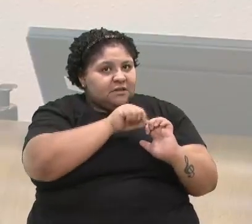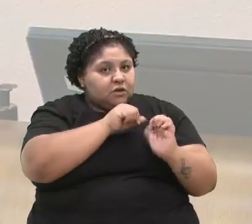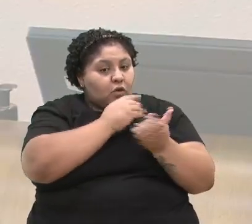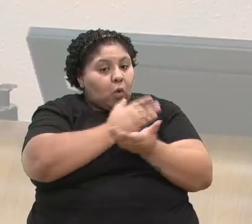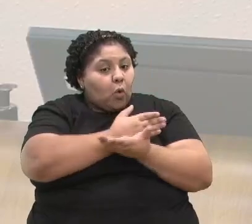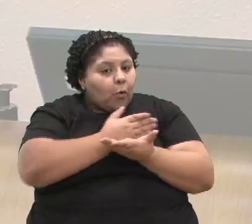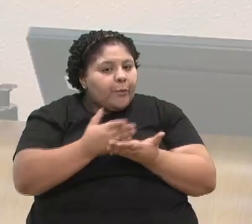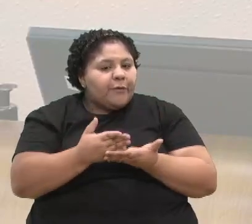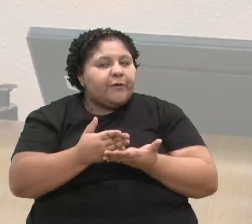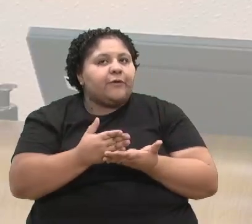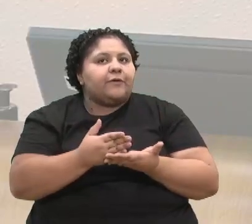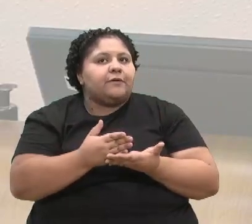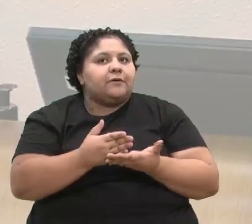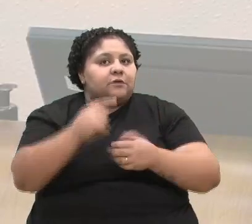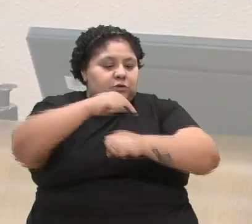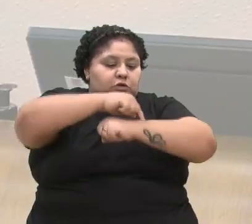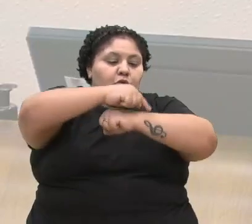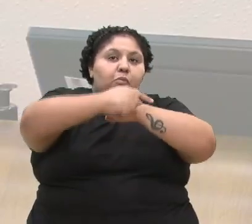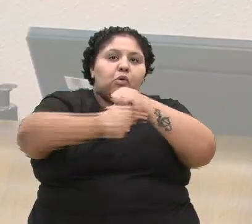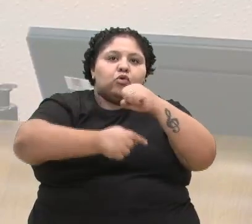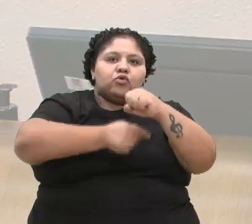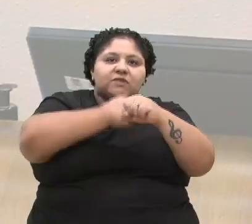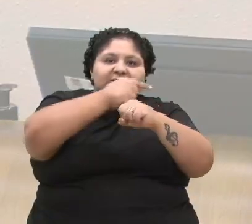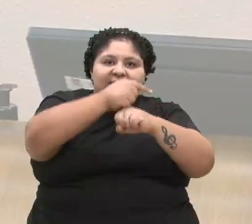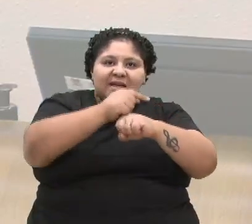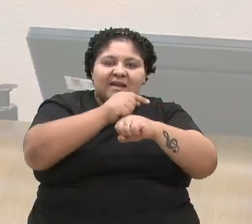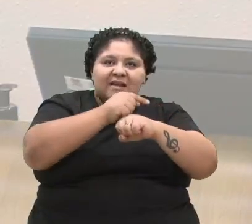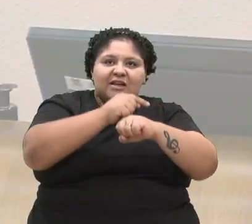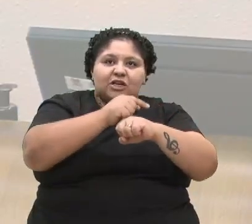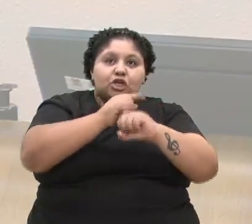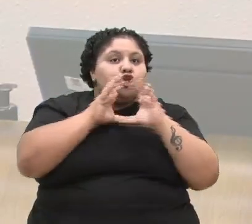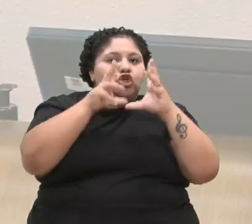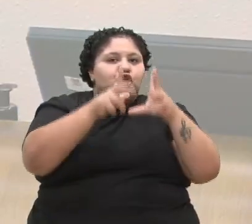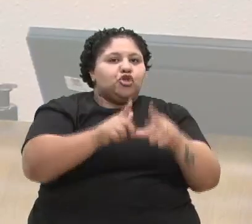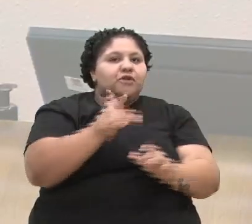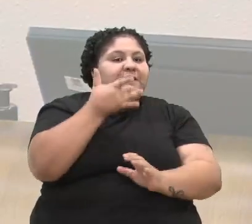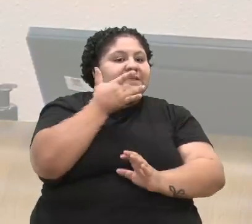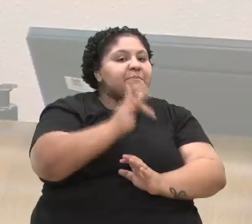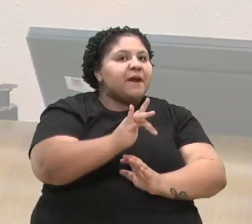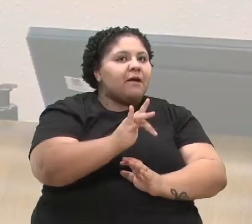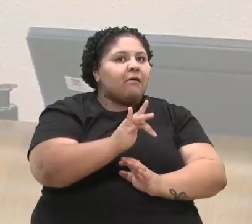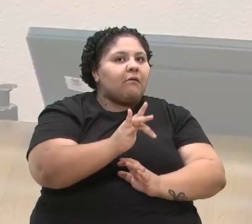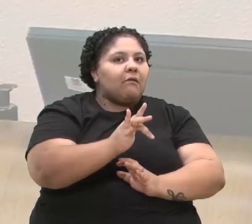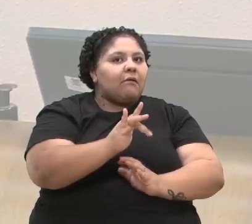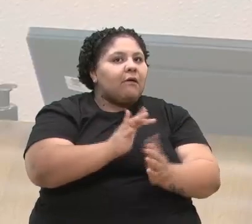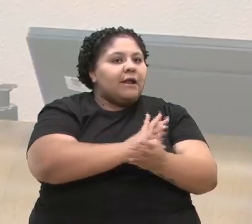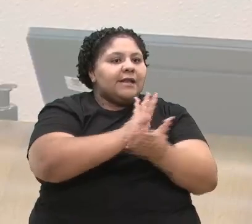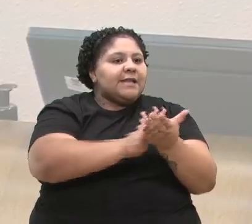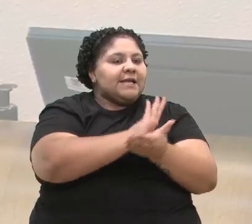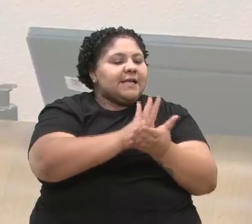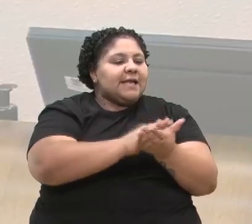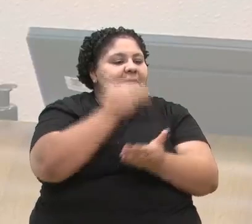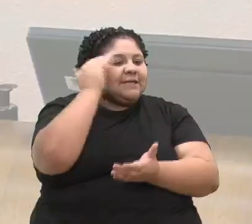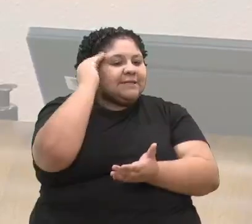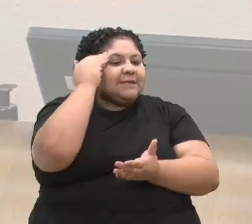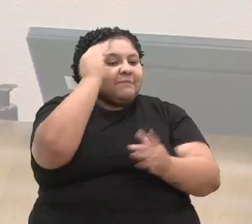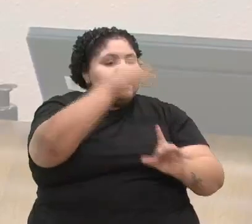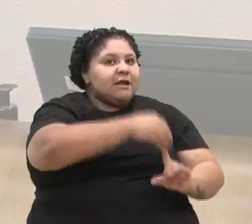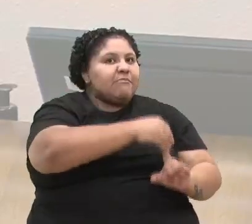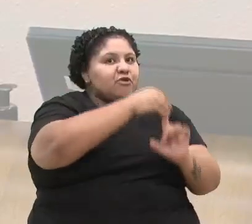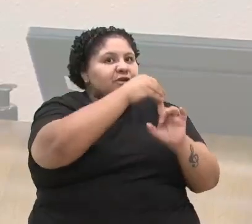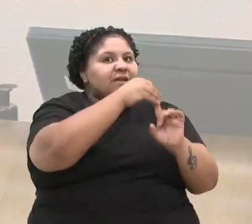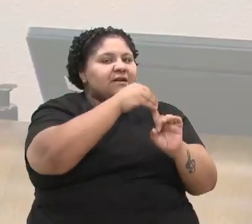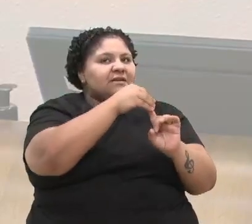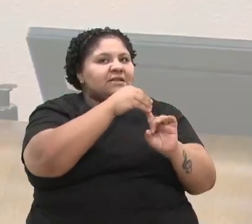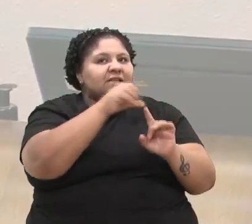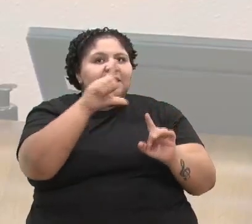começando pelas pulseiras que quando a gente chegou, estavam todas em branco, ninguém sabia quem era a prioridade. O senhor acabou de falar, não